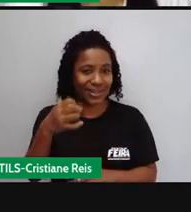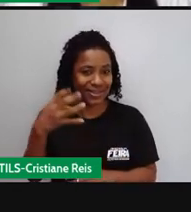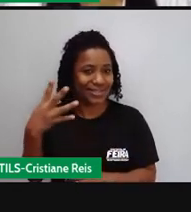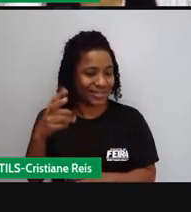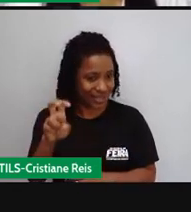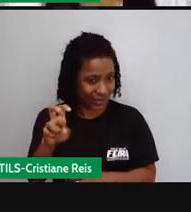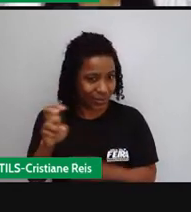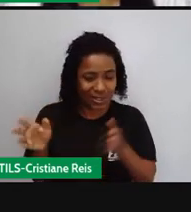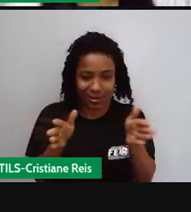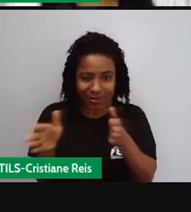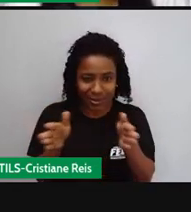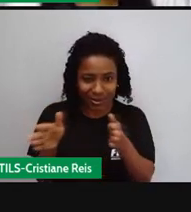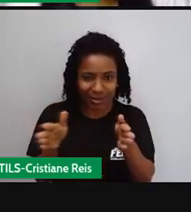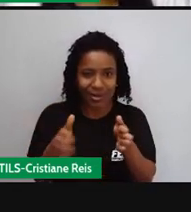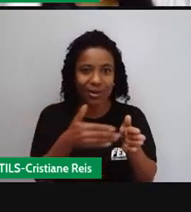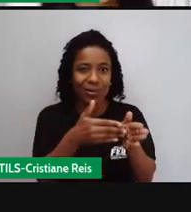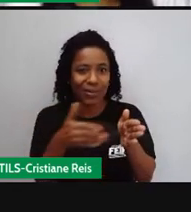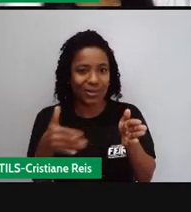e entre